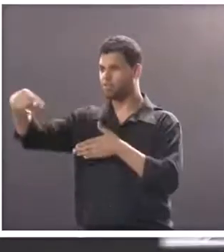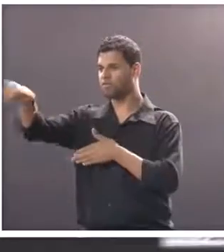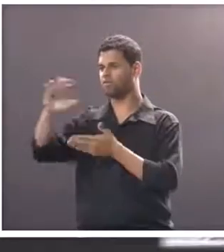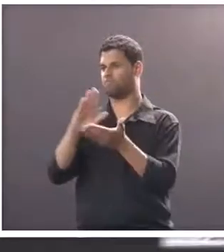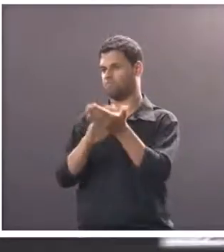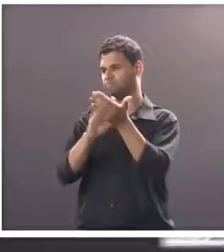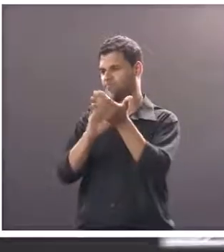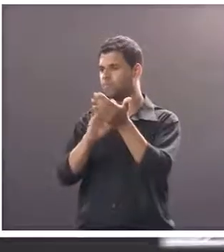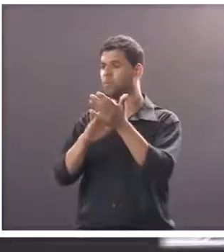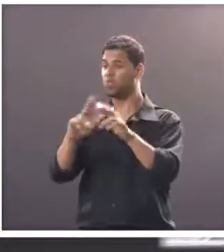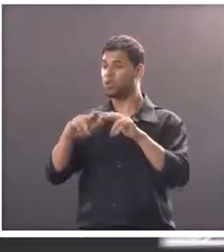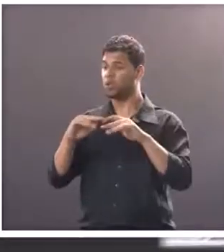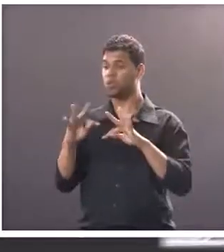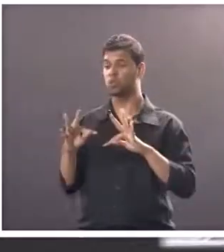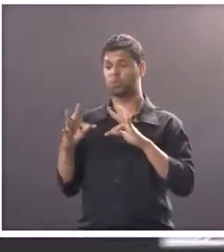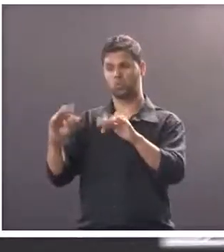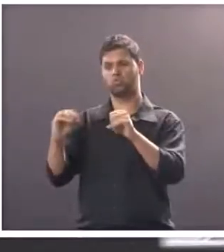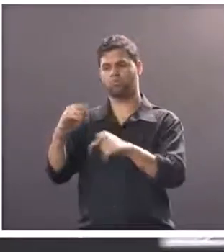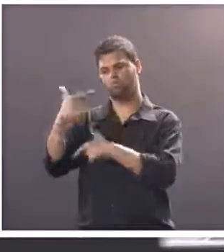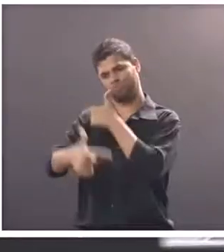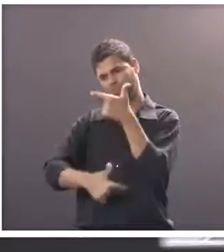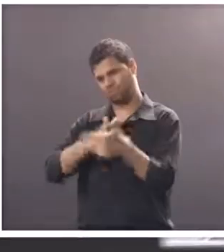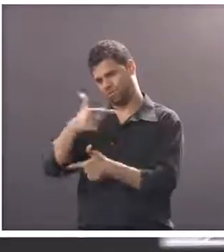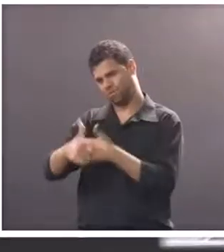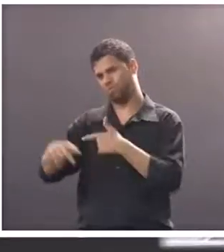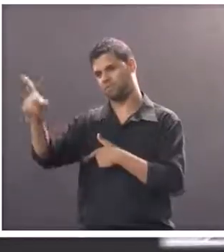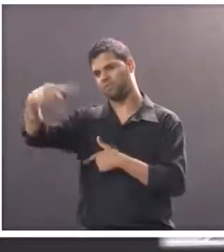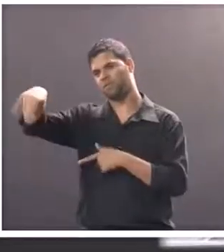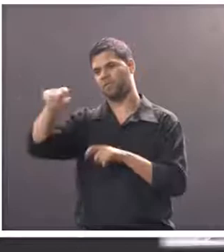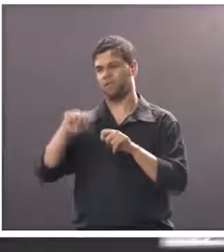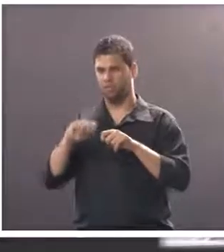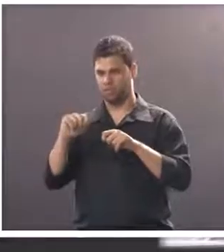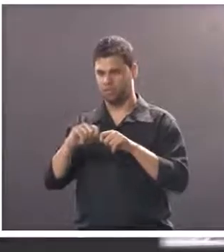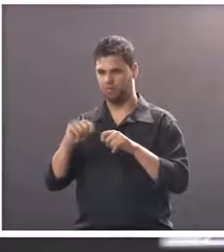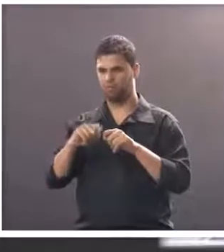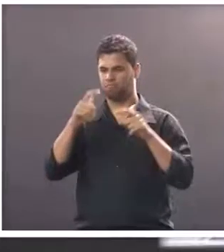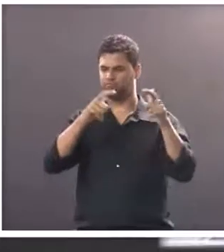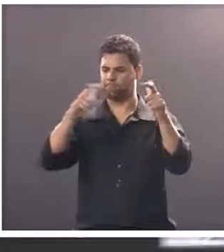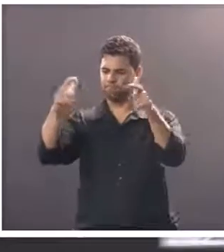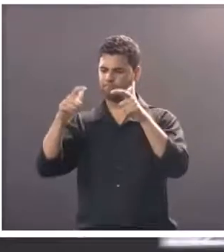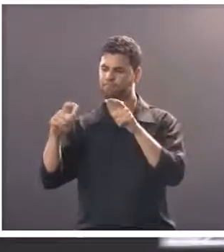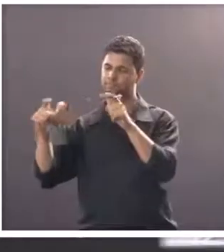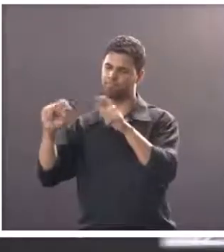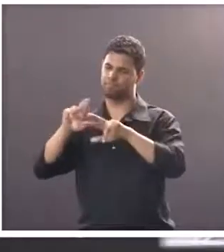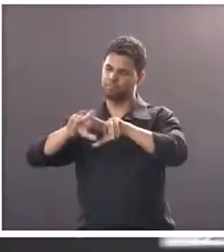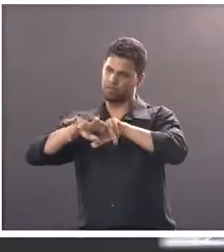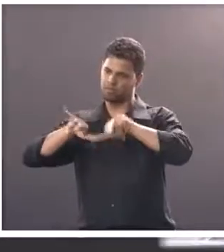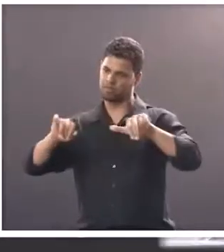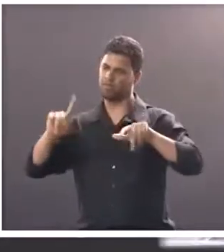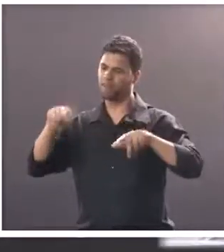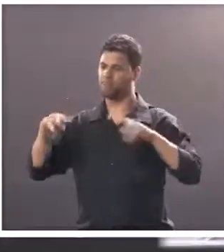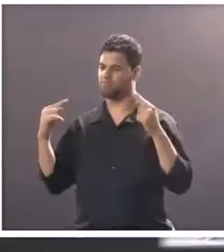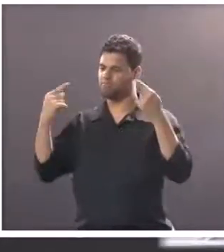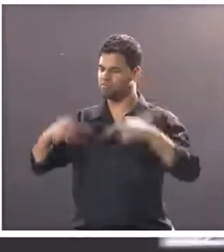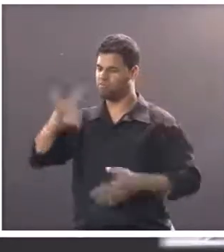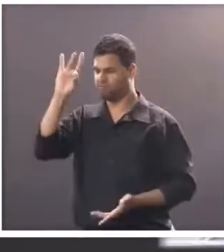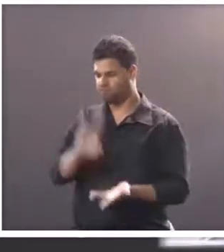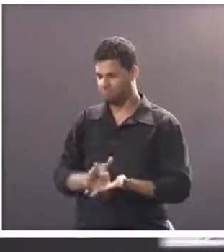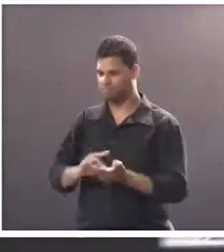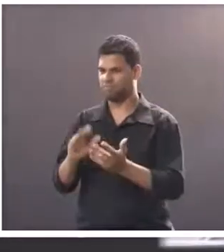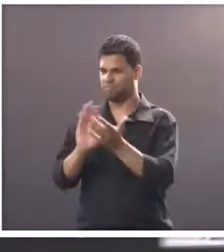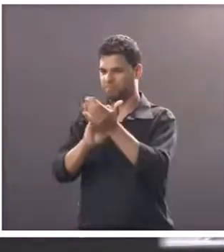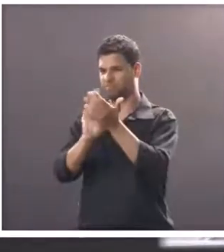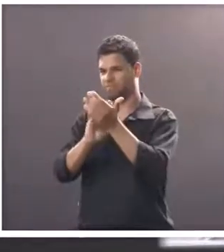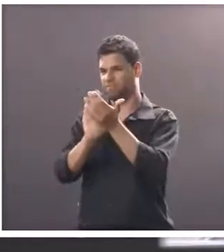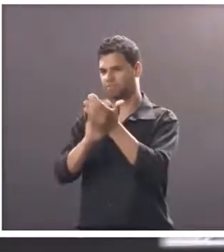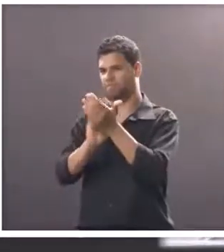aplaudir a vocês e parabenizar pelo trabalho de vocês dentro desse nosso desafio. Parabéns, parabéns.